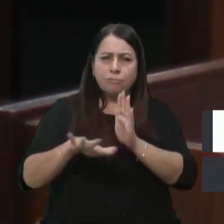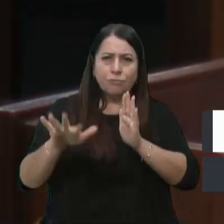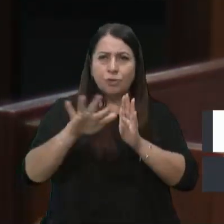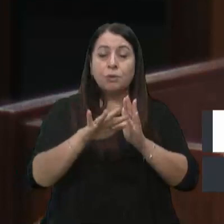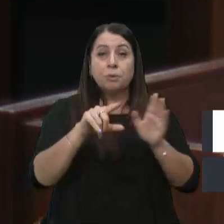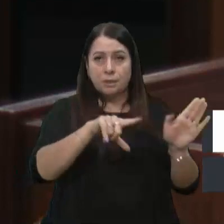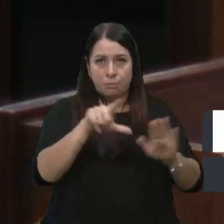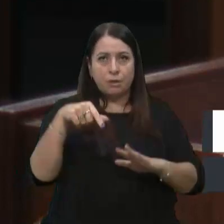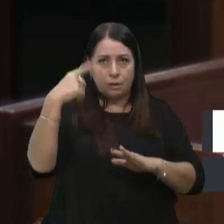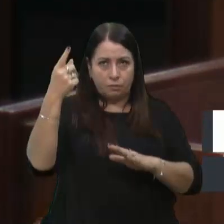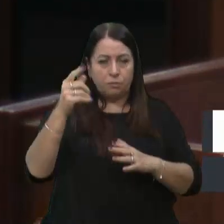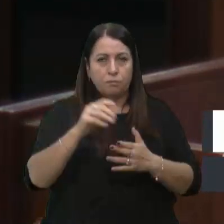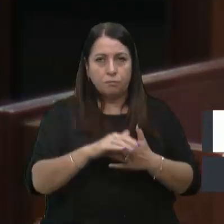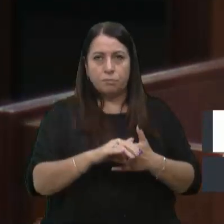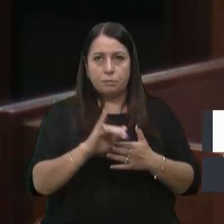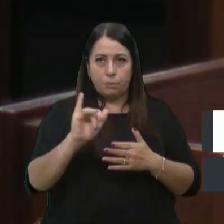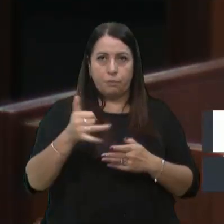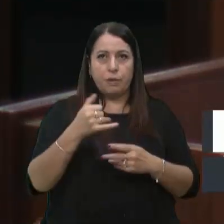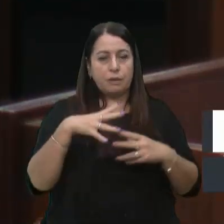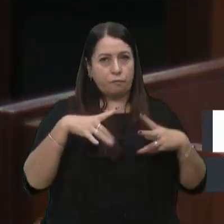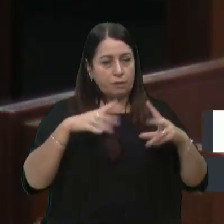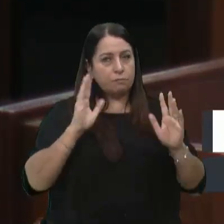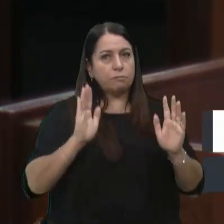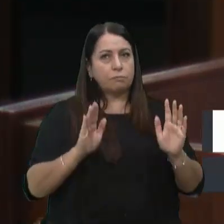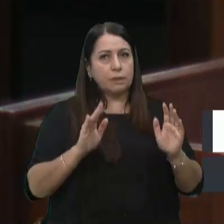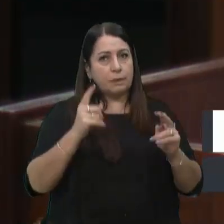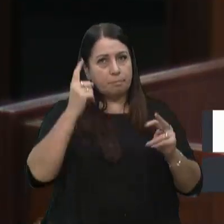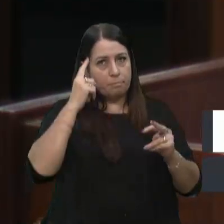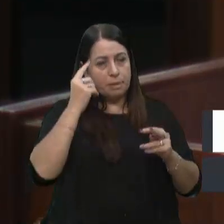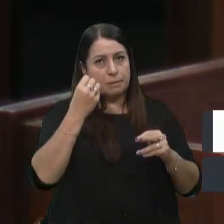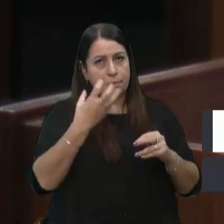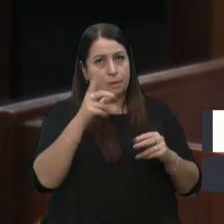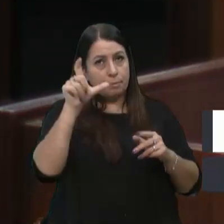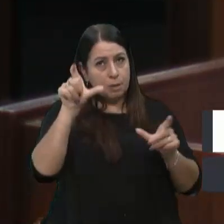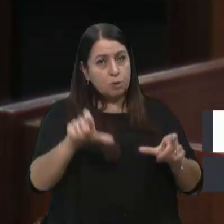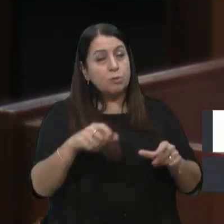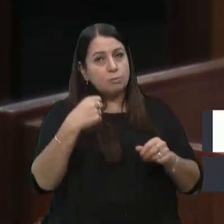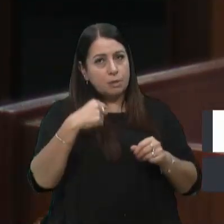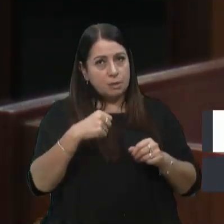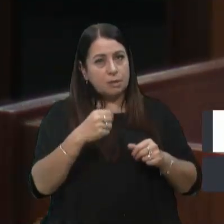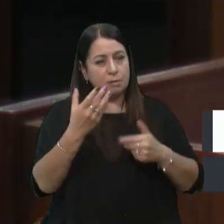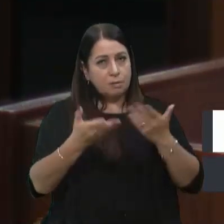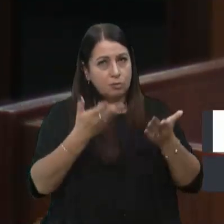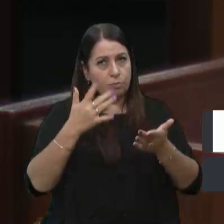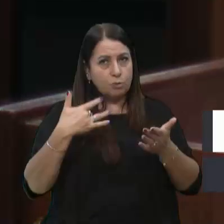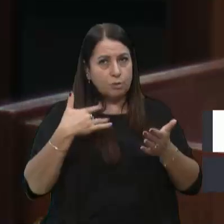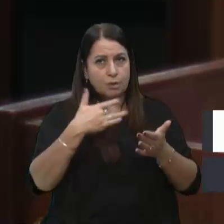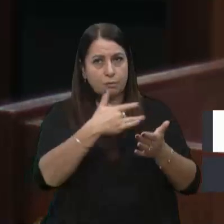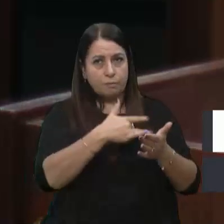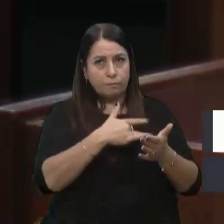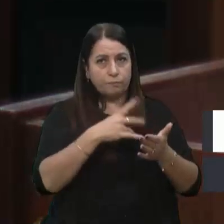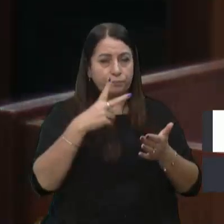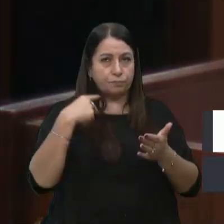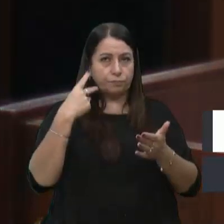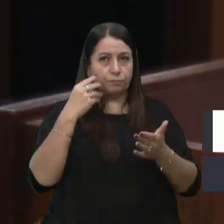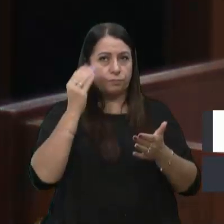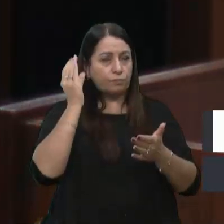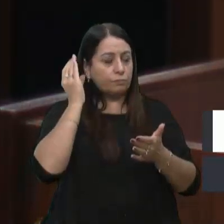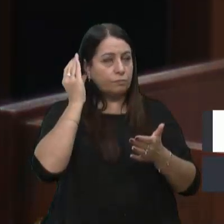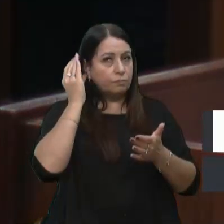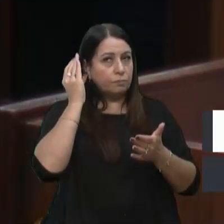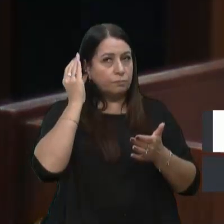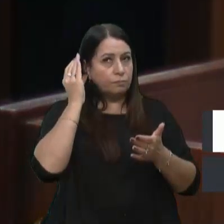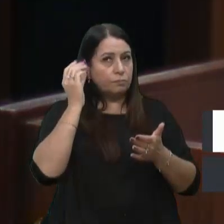semana que vem pessoal aproveitem o feriado pensem bem nas pessoas que estão precisando de atendimento da Saúde o vereador Cadore